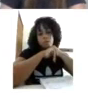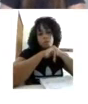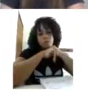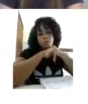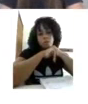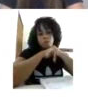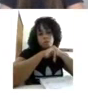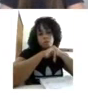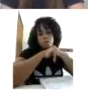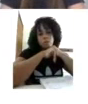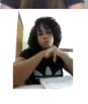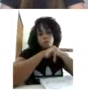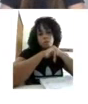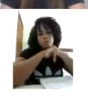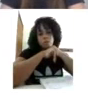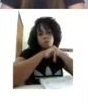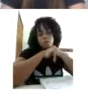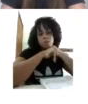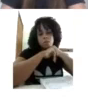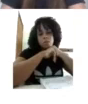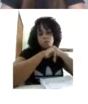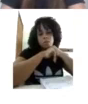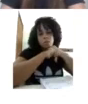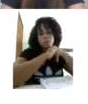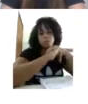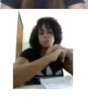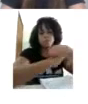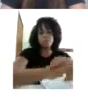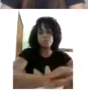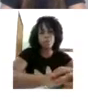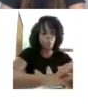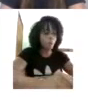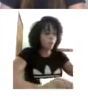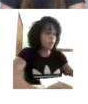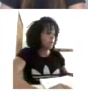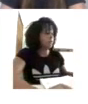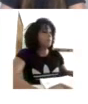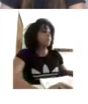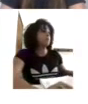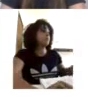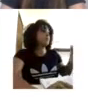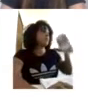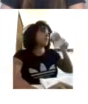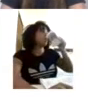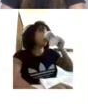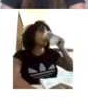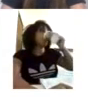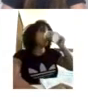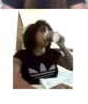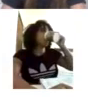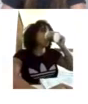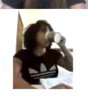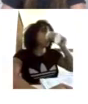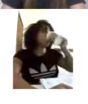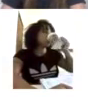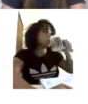alguns objetivos específicos, no caso, voltado para os bolsistas, tá? Então, temos aqui, compreender os principais